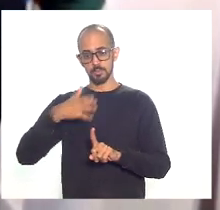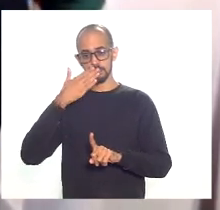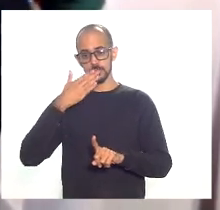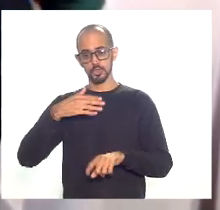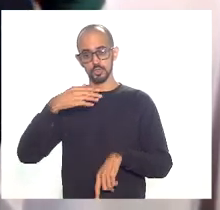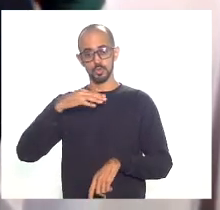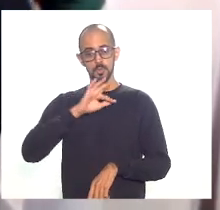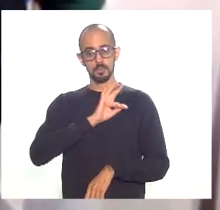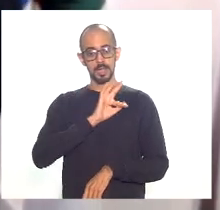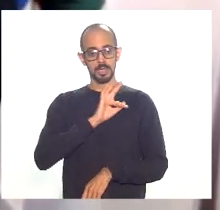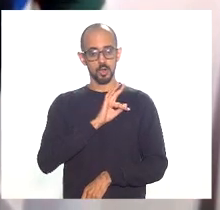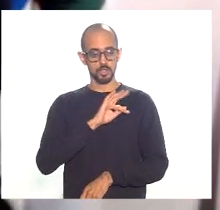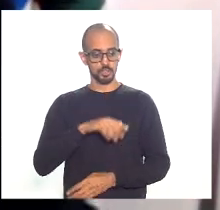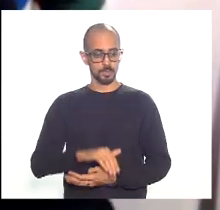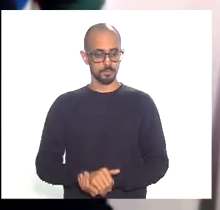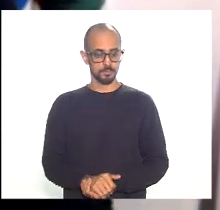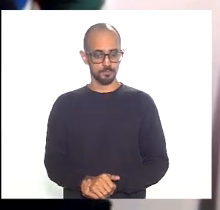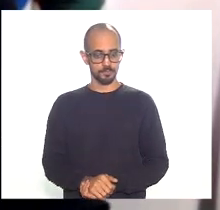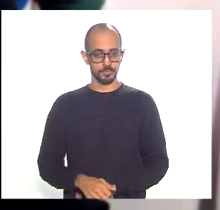deputada Marta Rocha.